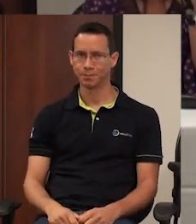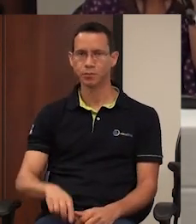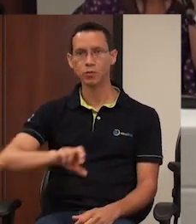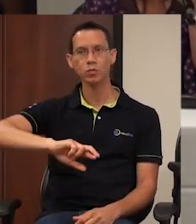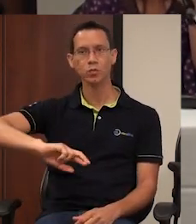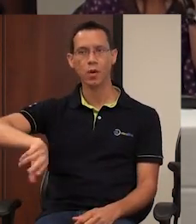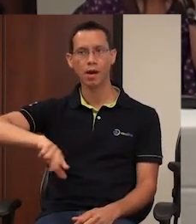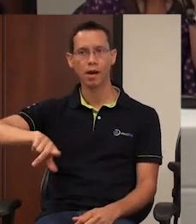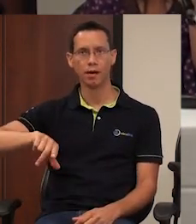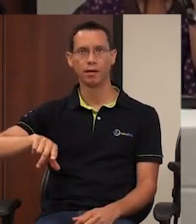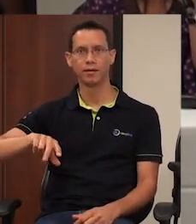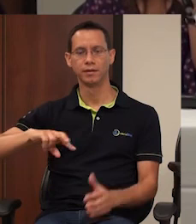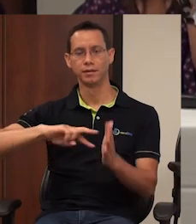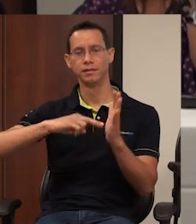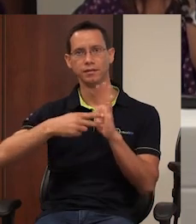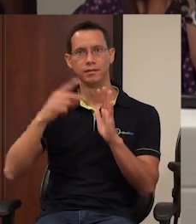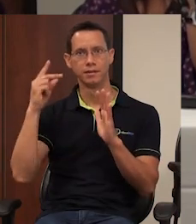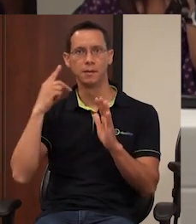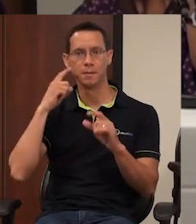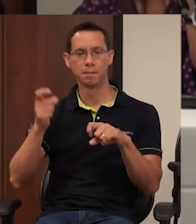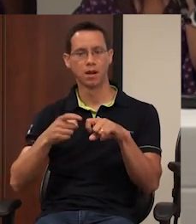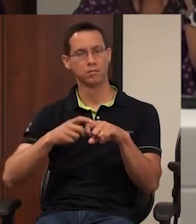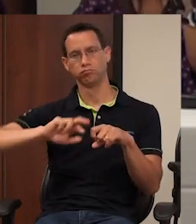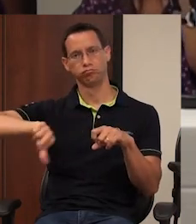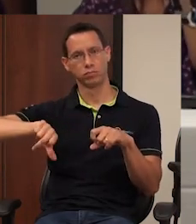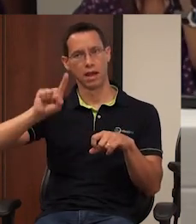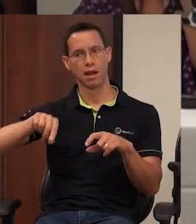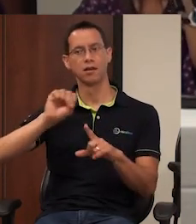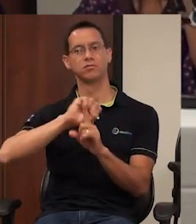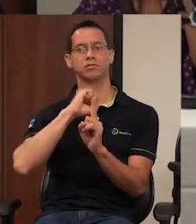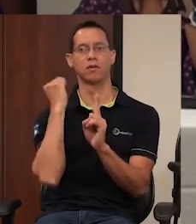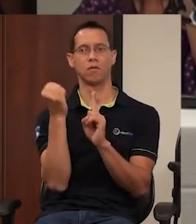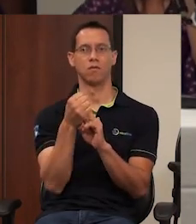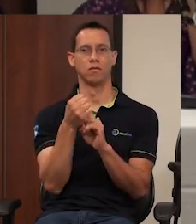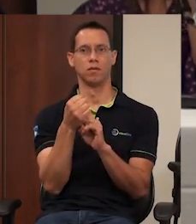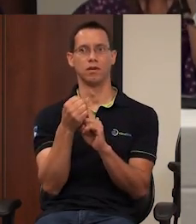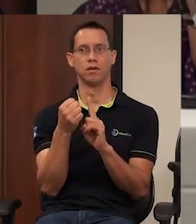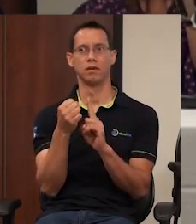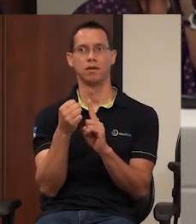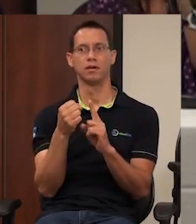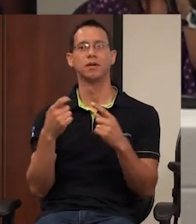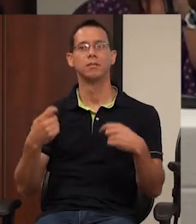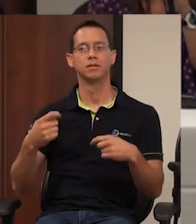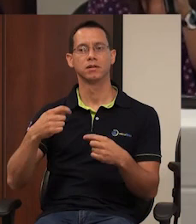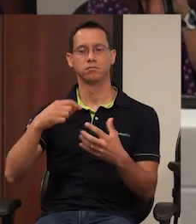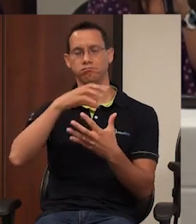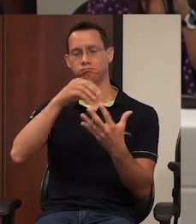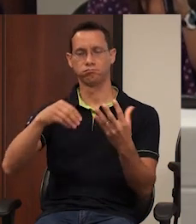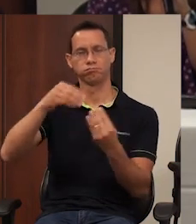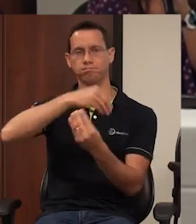mais de uma definição médica, e sim social. Então, para ser social, ela precisa ser